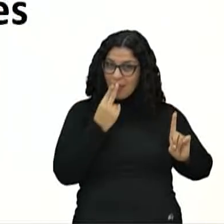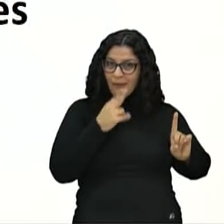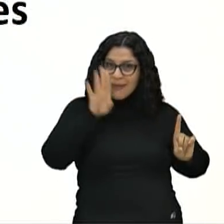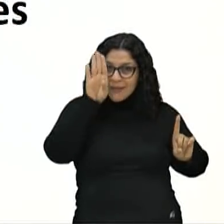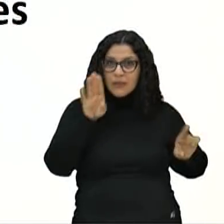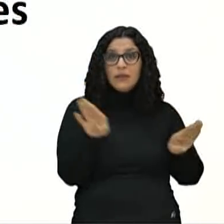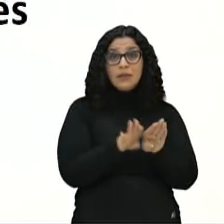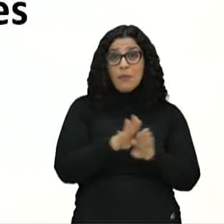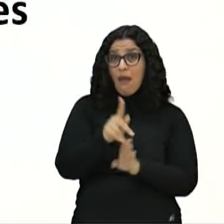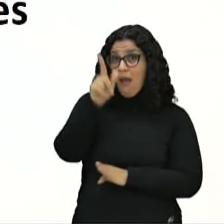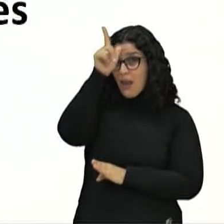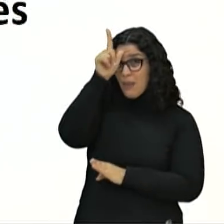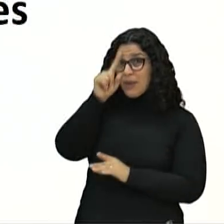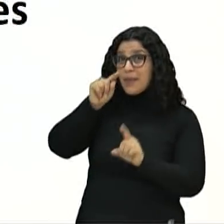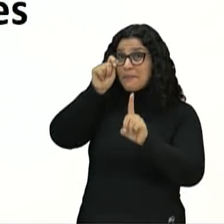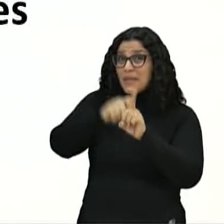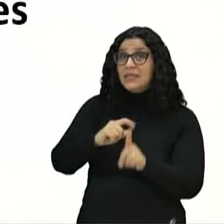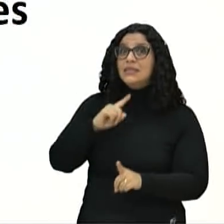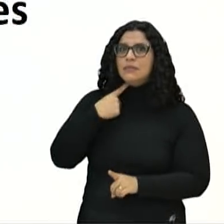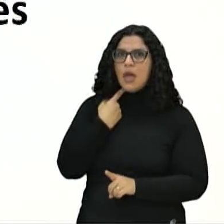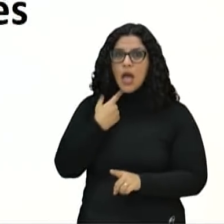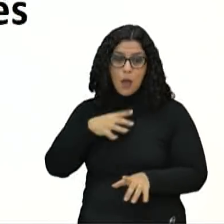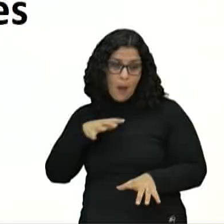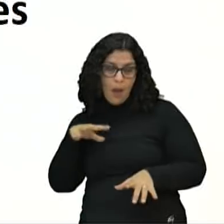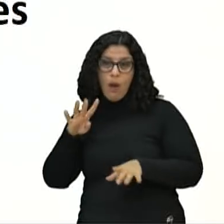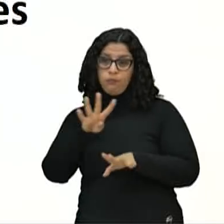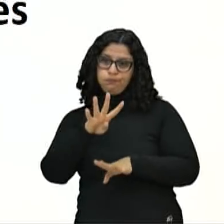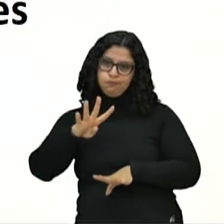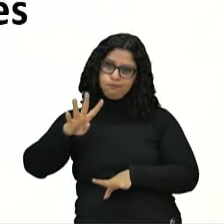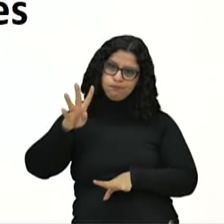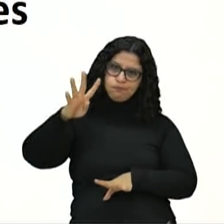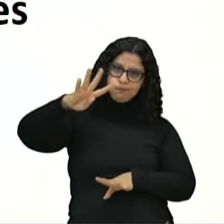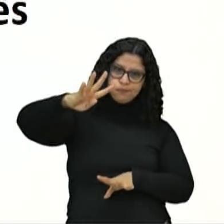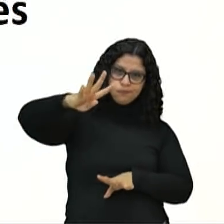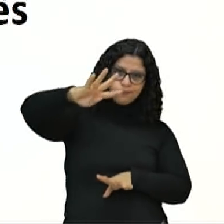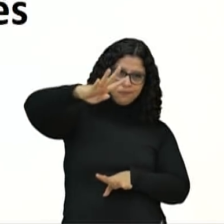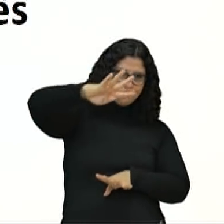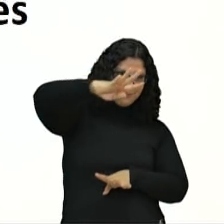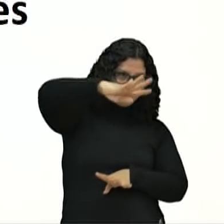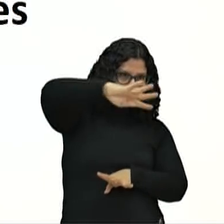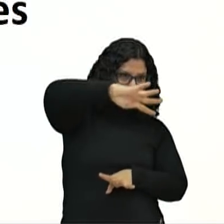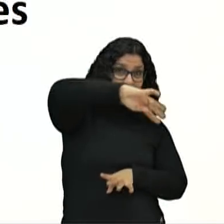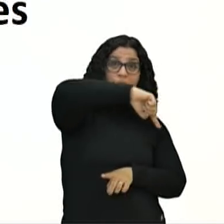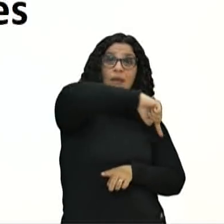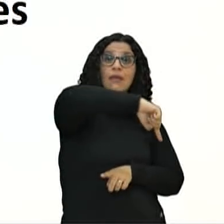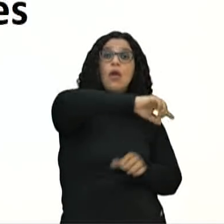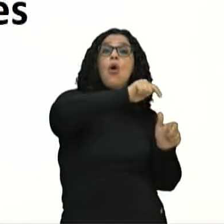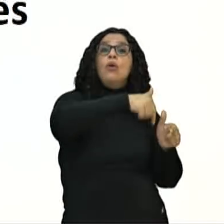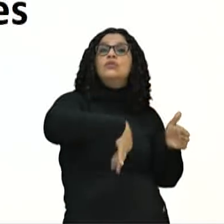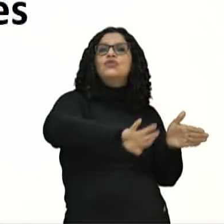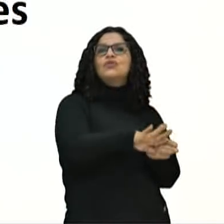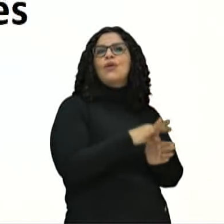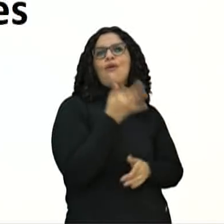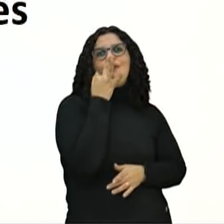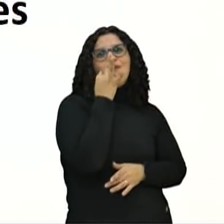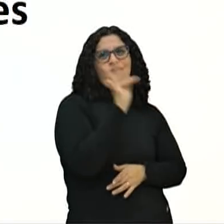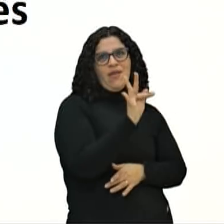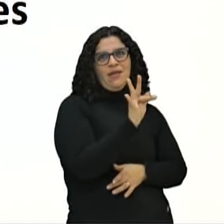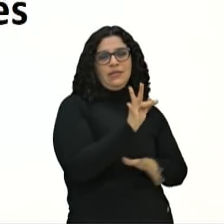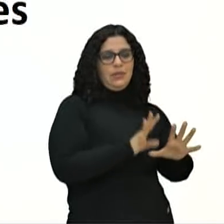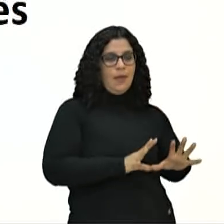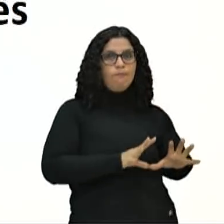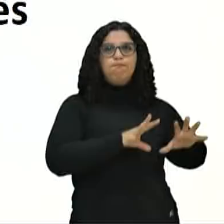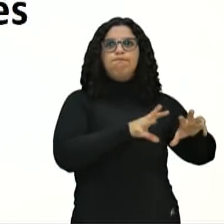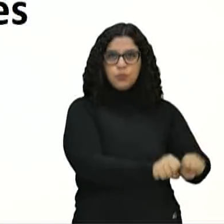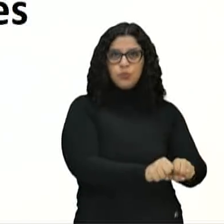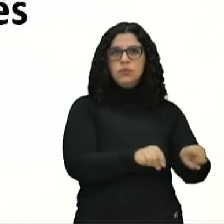Alemanha invadiu a França. Lembra? Depois de invadir Holanda, Bélgica, Luxemburgo pelo norte, A Alemanha, então,